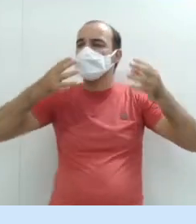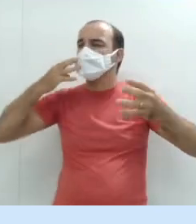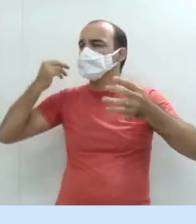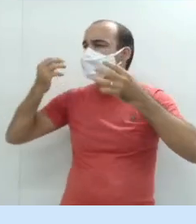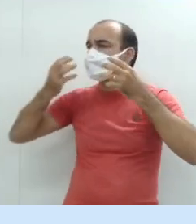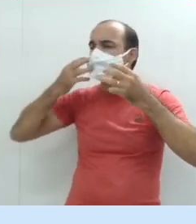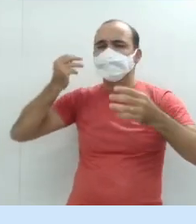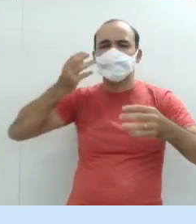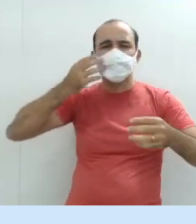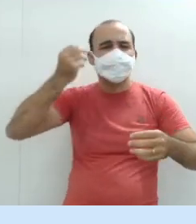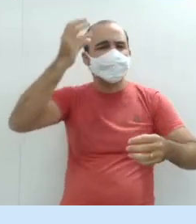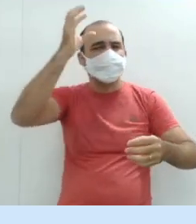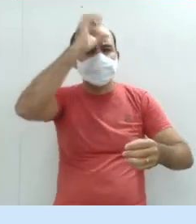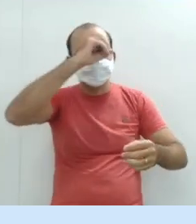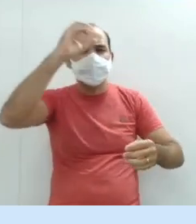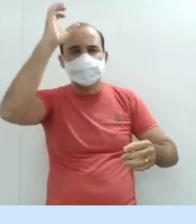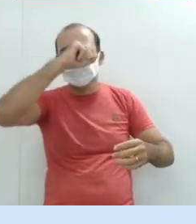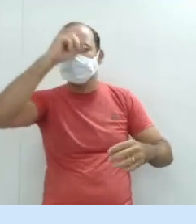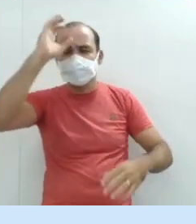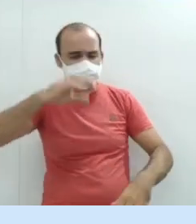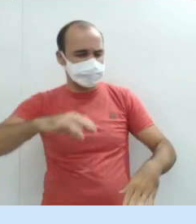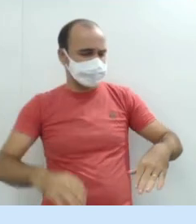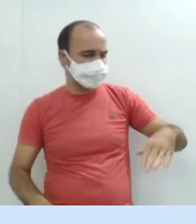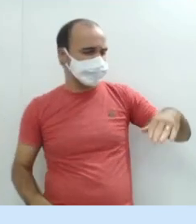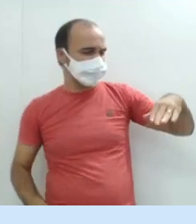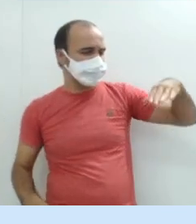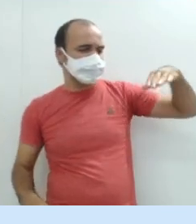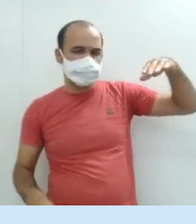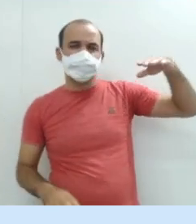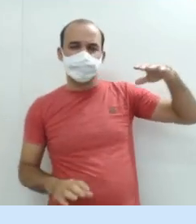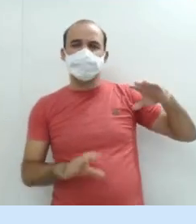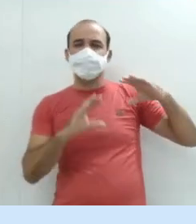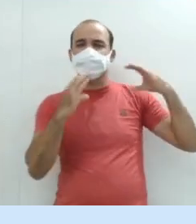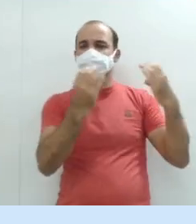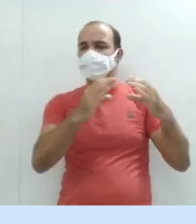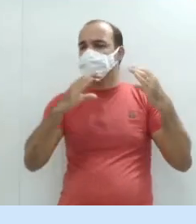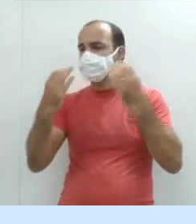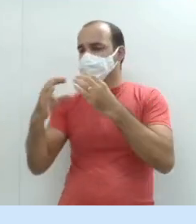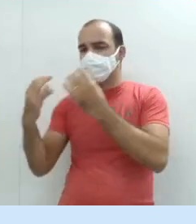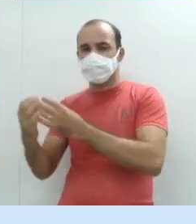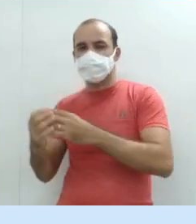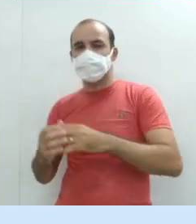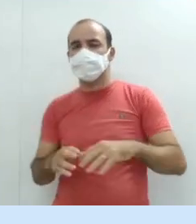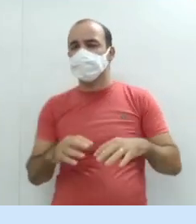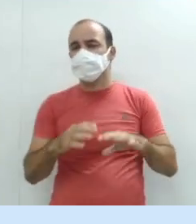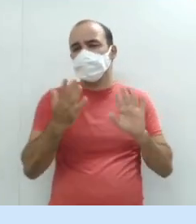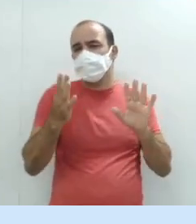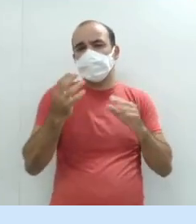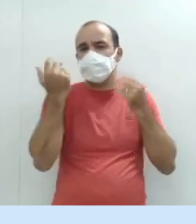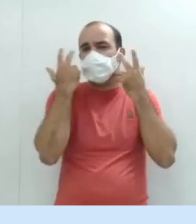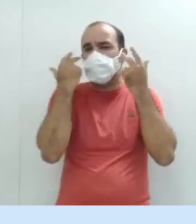das tradições. Não há nada de diferente, não há nada de excepcional. Porém,